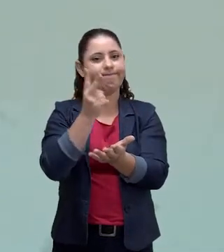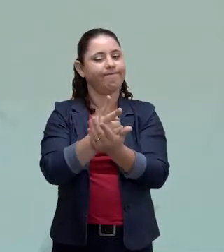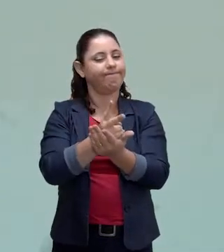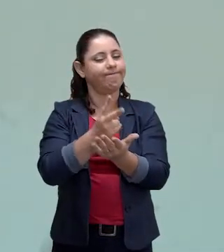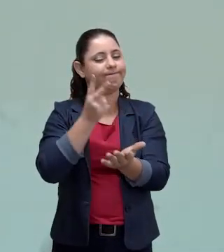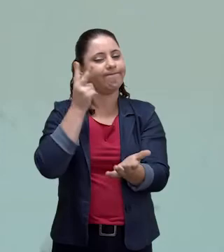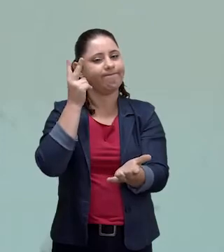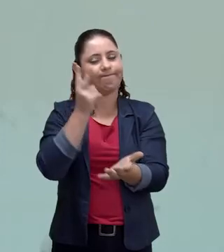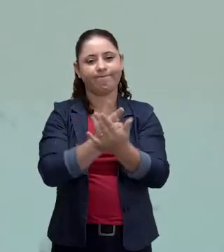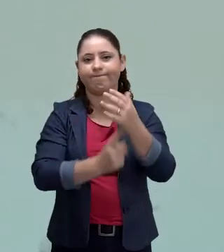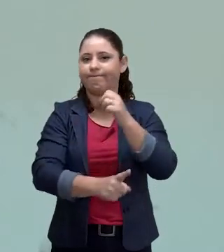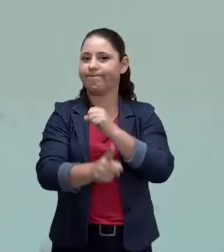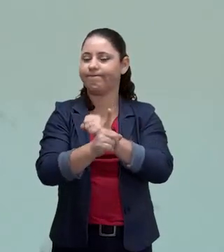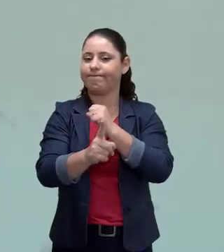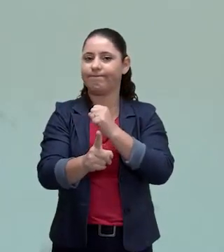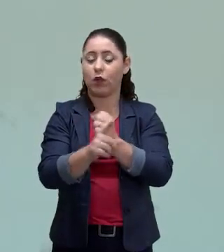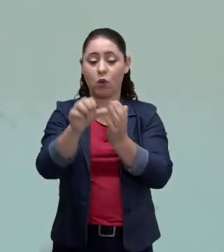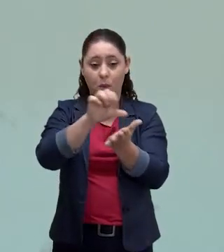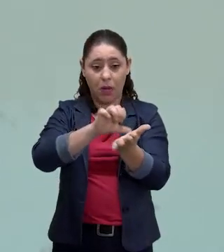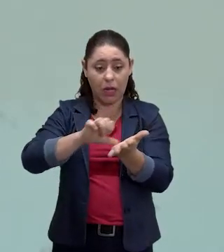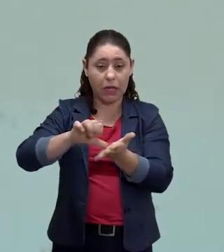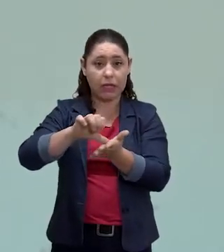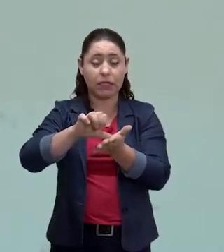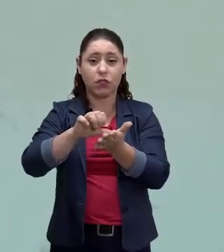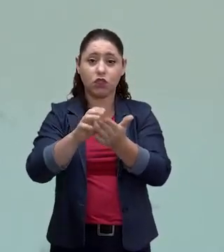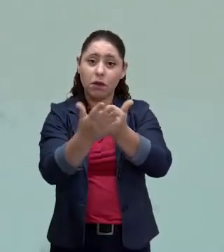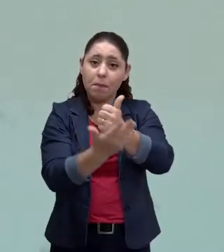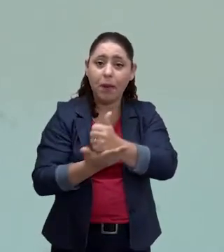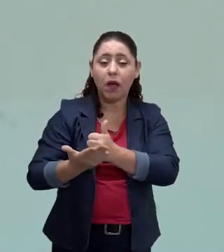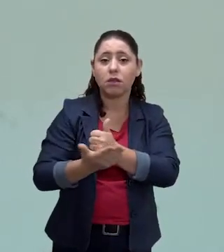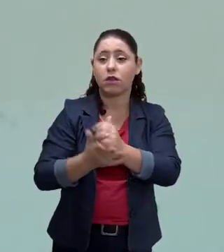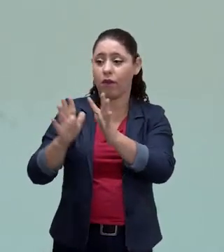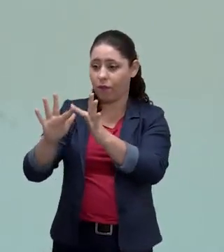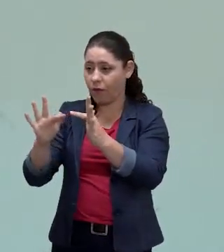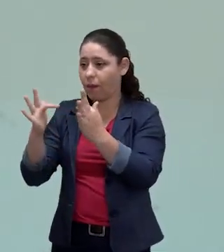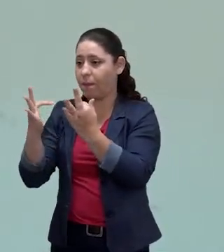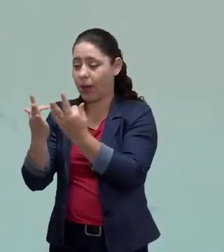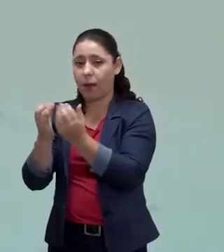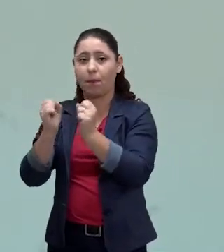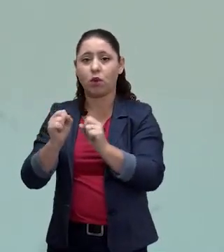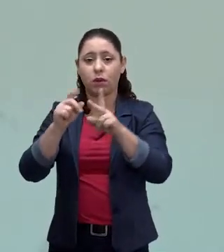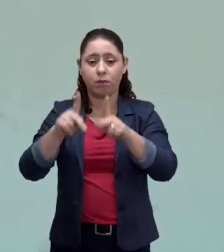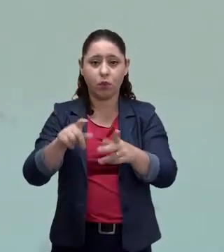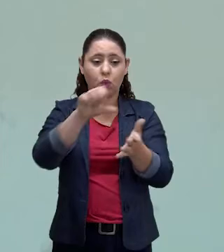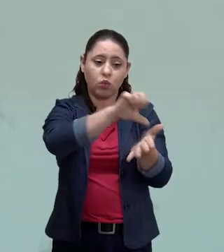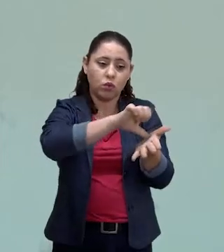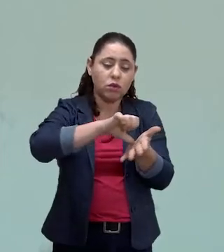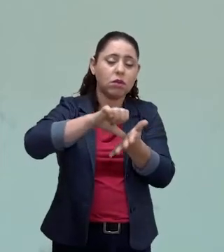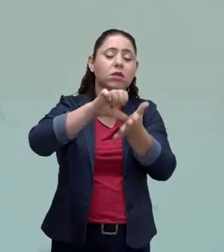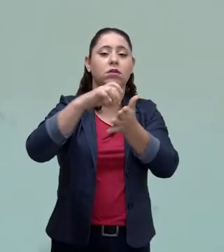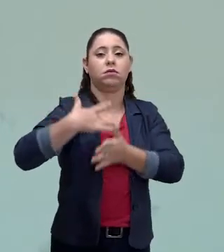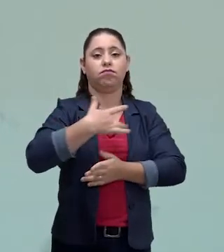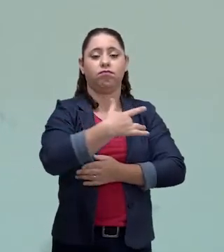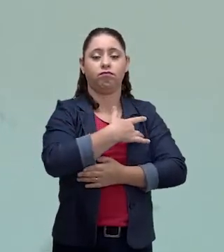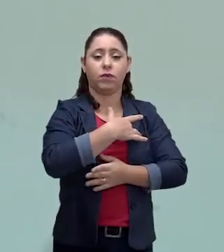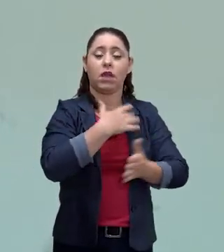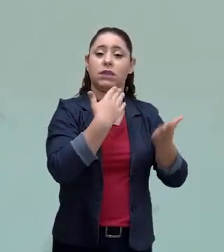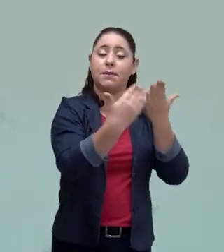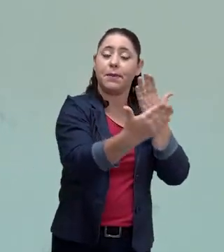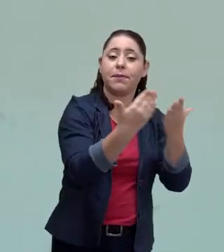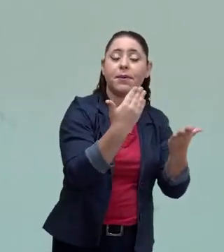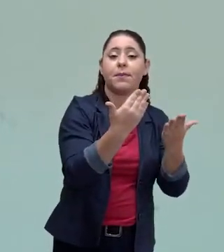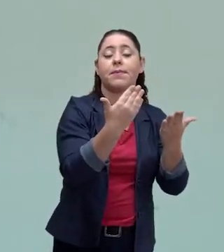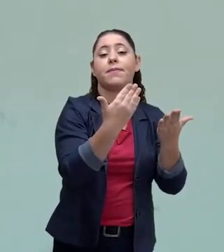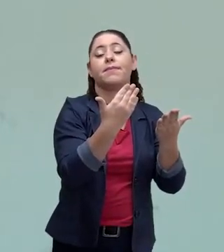continuidade de tratamento, numa rede de sustentação que envolve família, poder público, unidades básicas de saúde, centro de